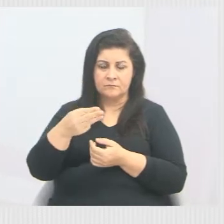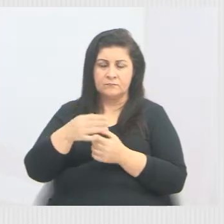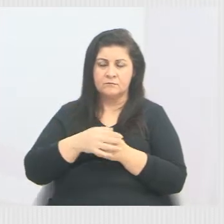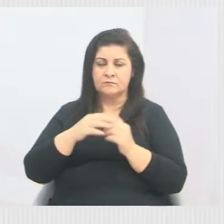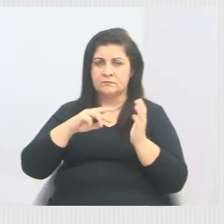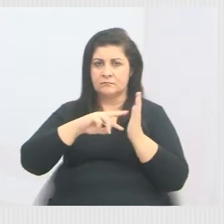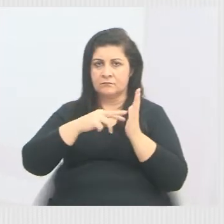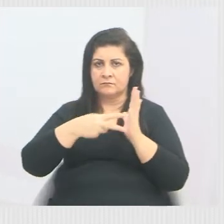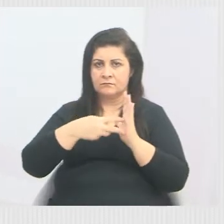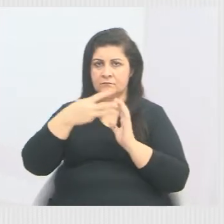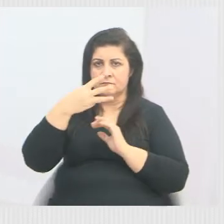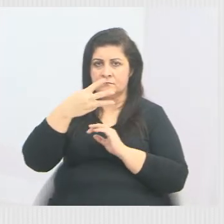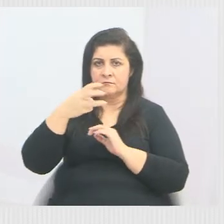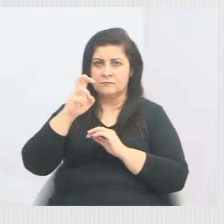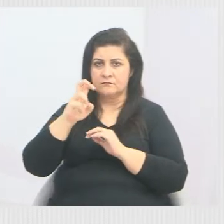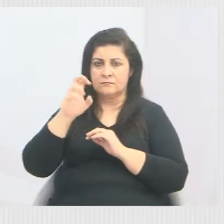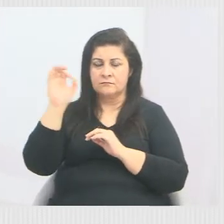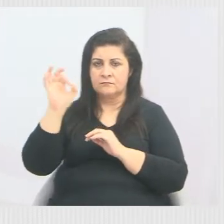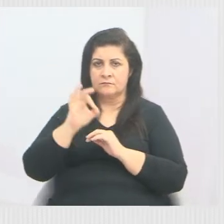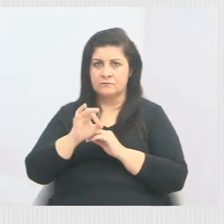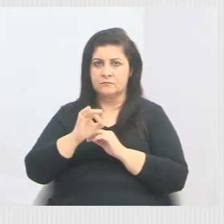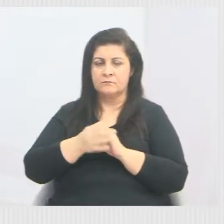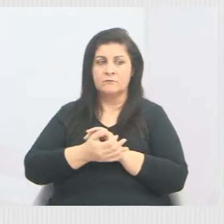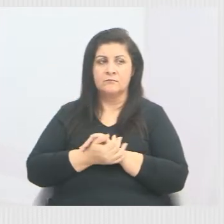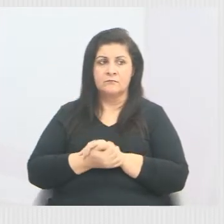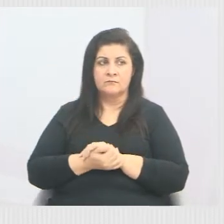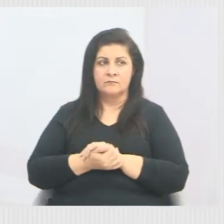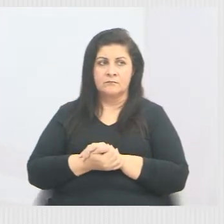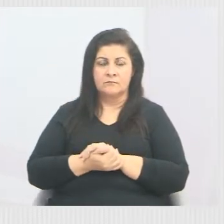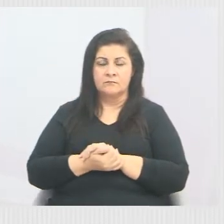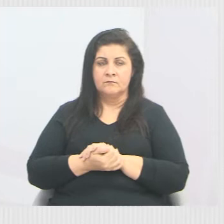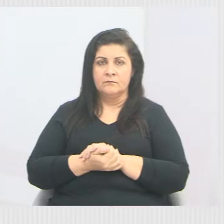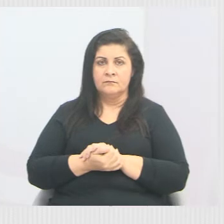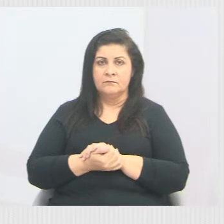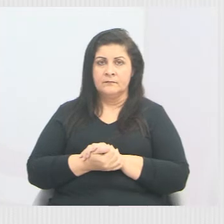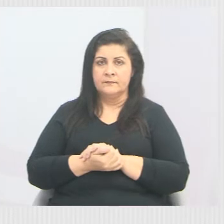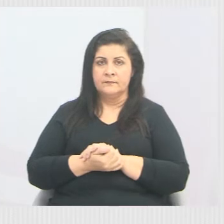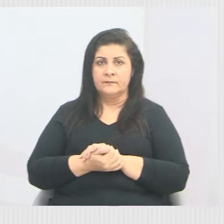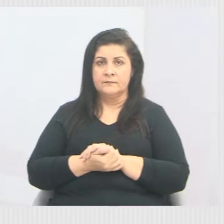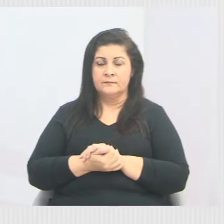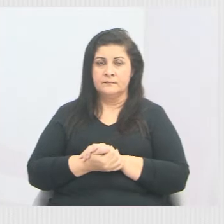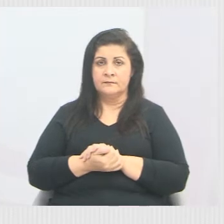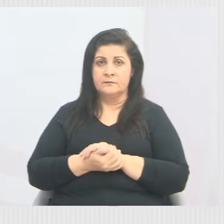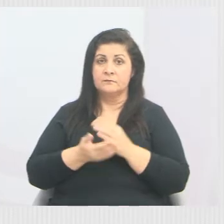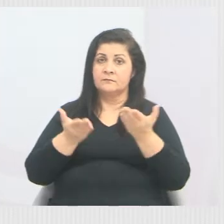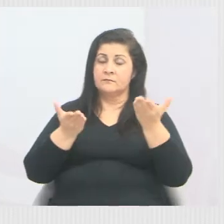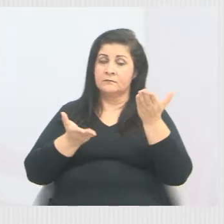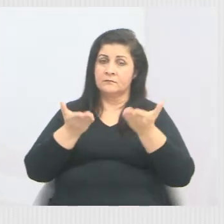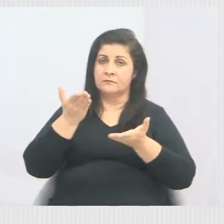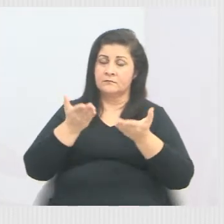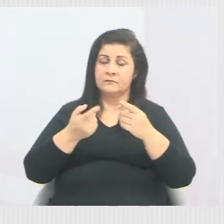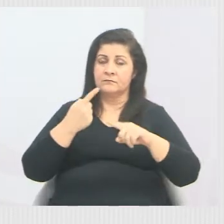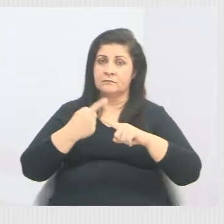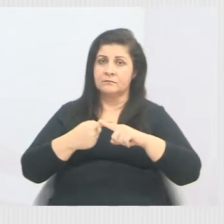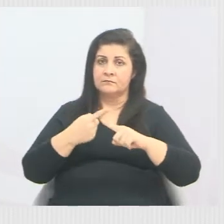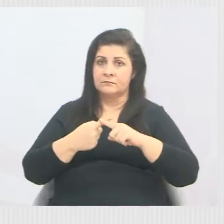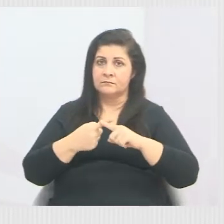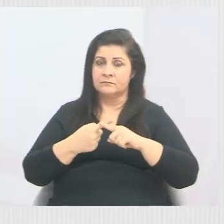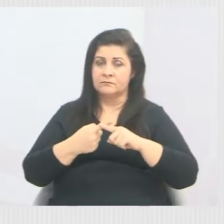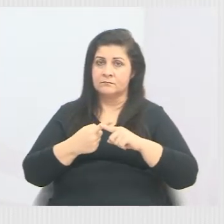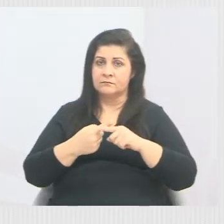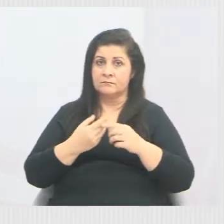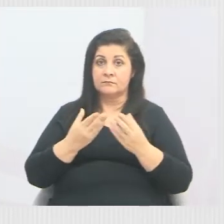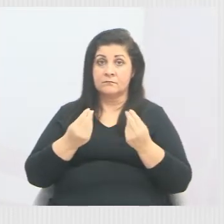34.924.000, chegando a 35,33. Aqui ele acaba se equilibrando, porque como